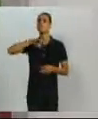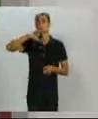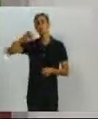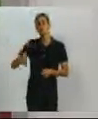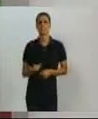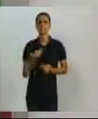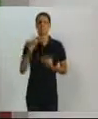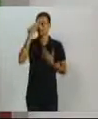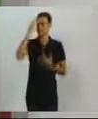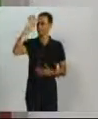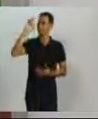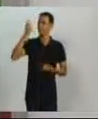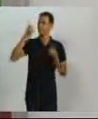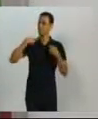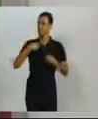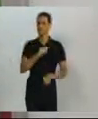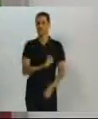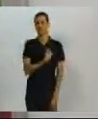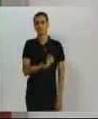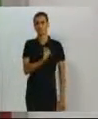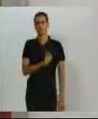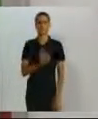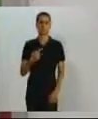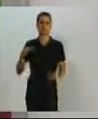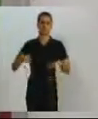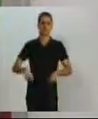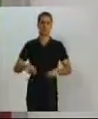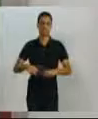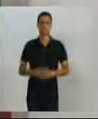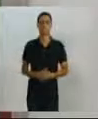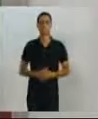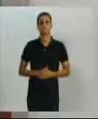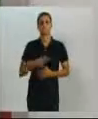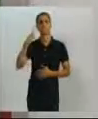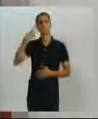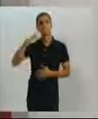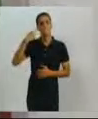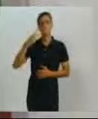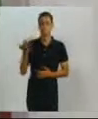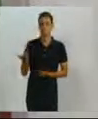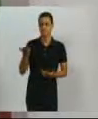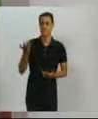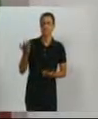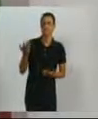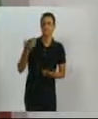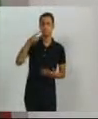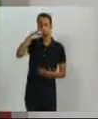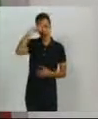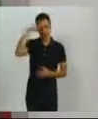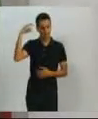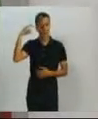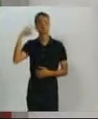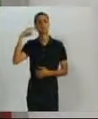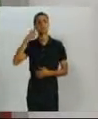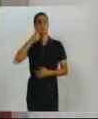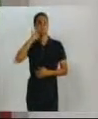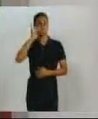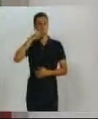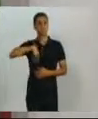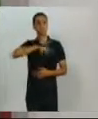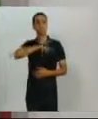vida, pela possibilidade de poder estarmos aqui. Vereador Marcos da Rosa, ontem nós tínhamos, inclusive eu postei nas